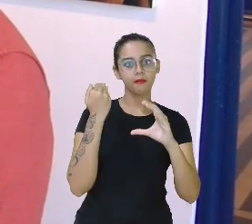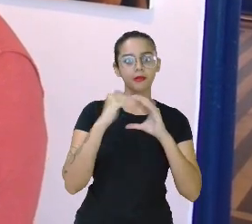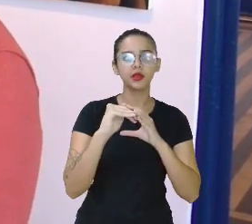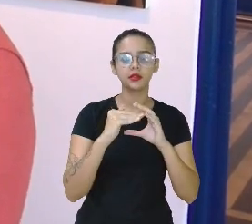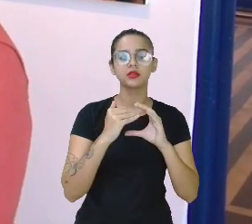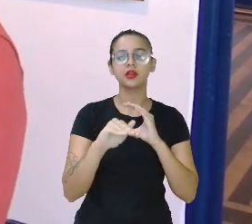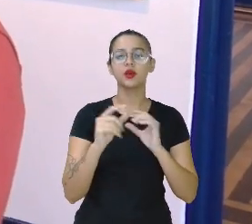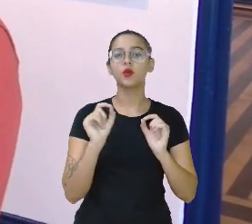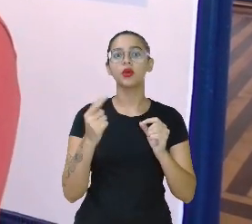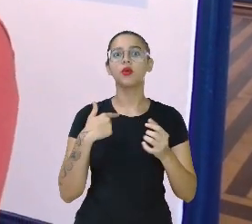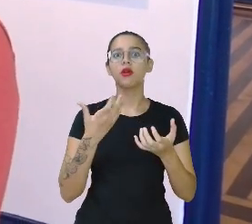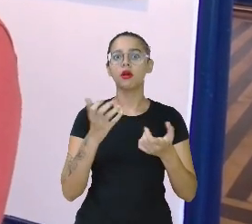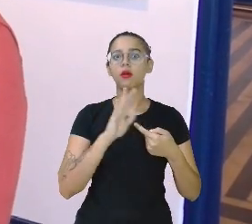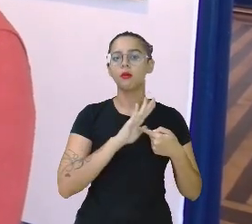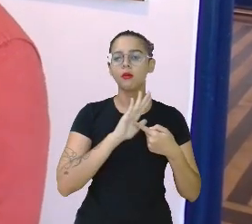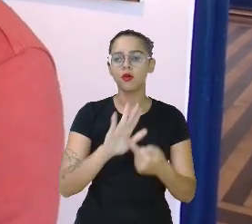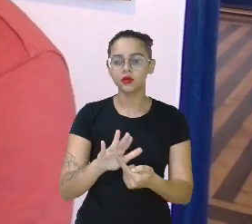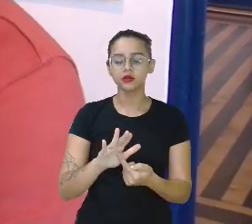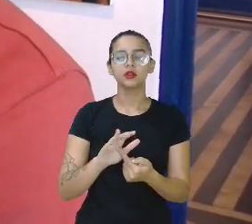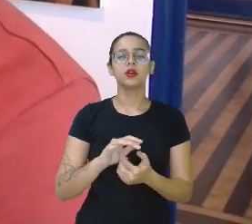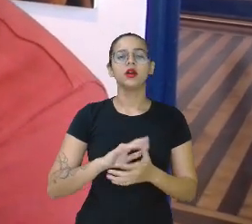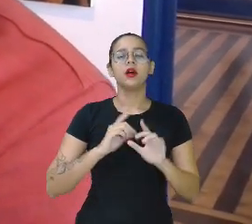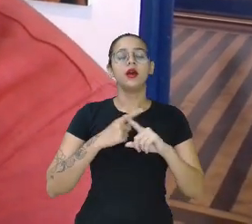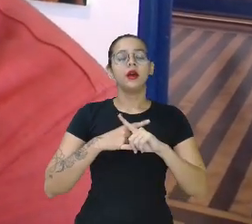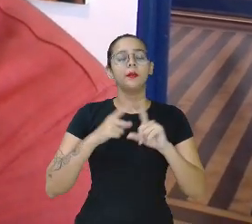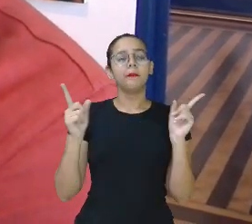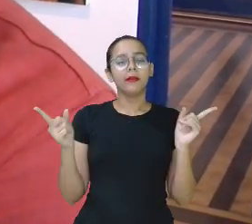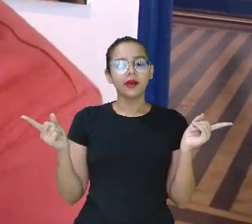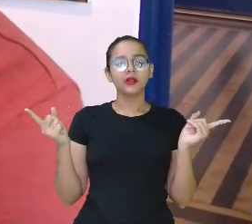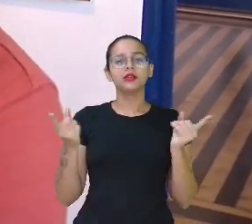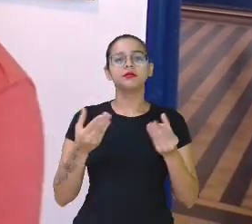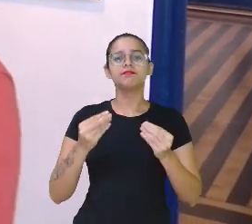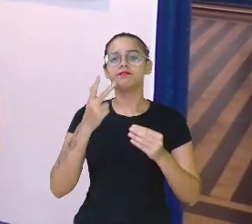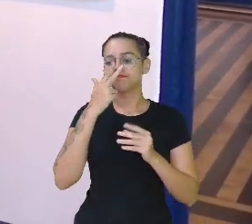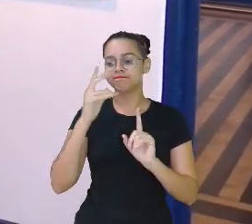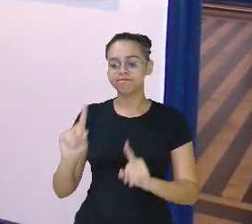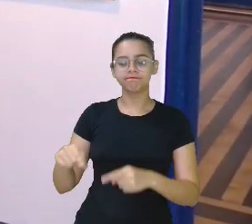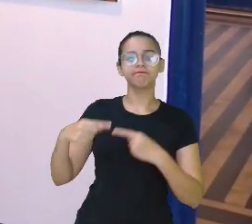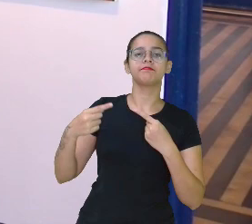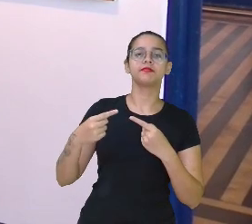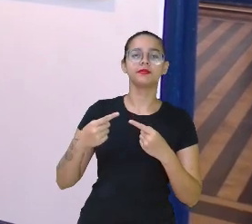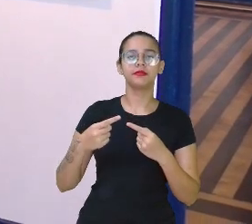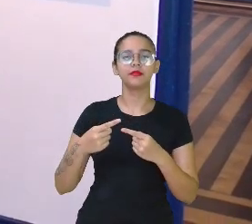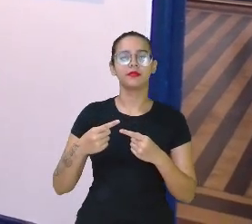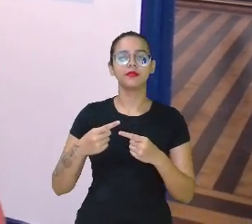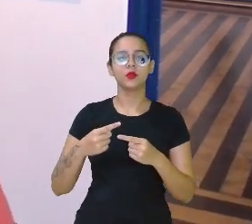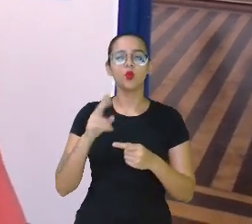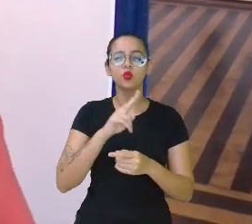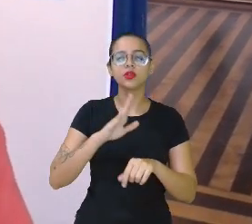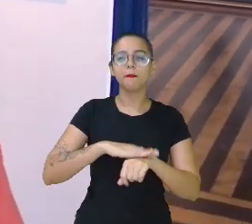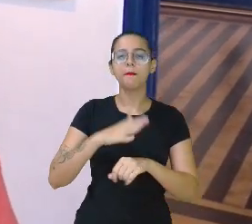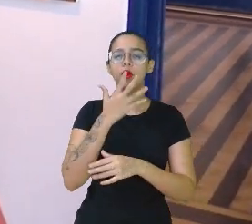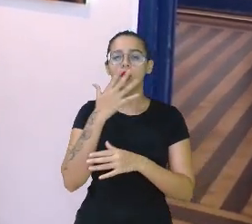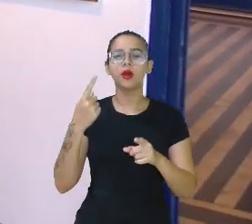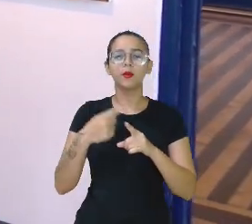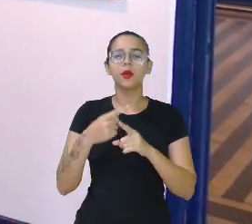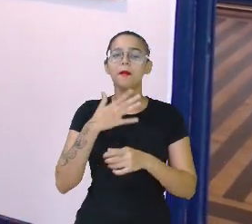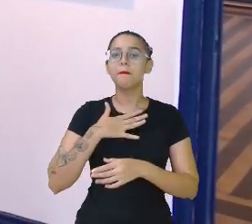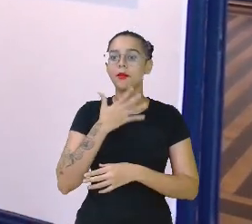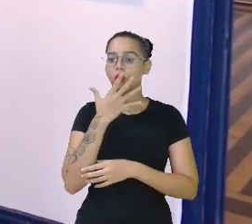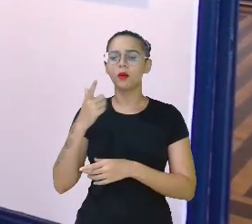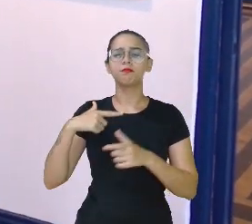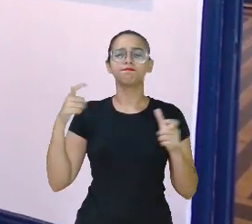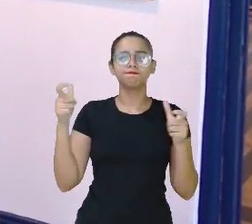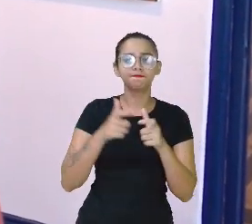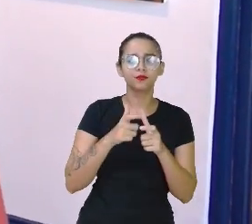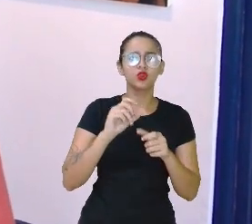quero passar. Mas foi muito desafiador para mim inserir mais cores no meu trabalho. Minha paleta era muito reduzida, é preto e branco. Quando